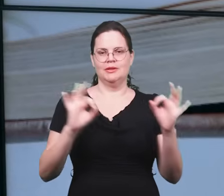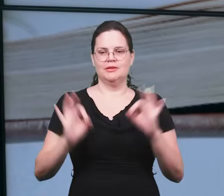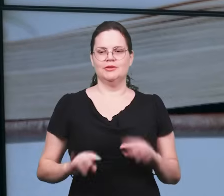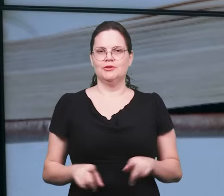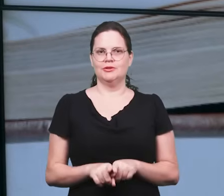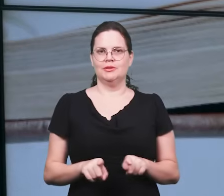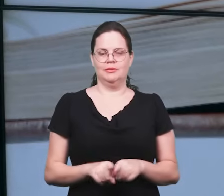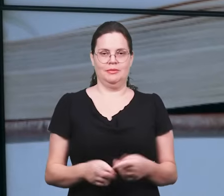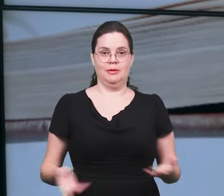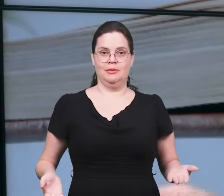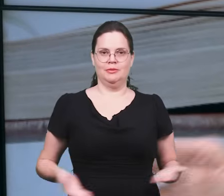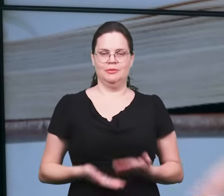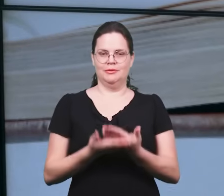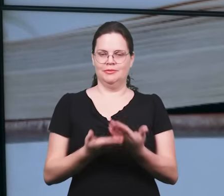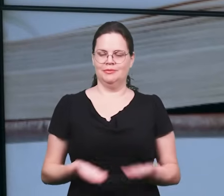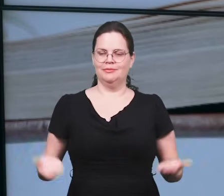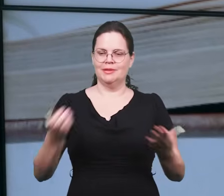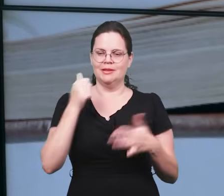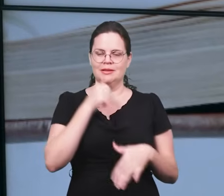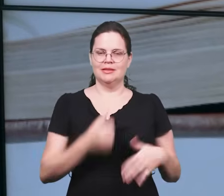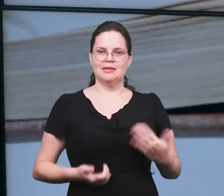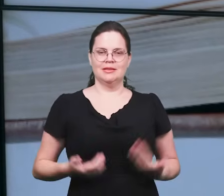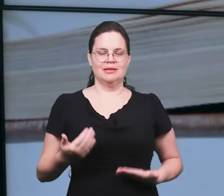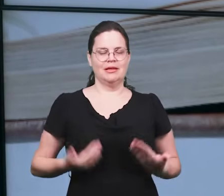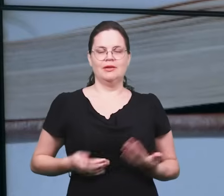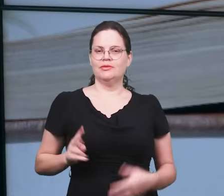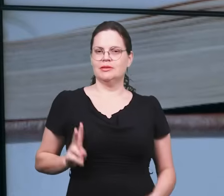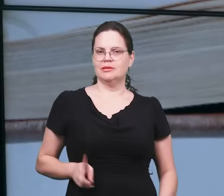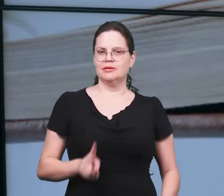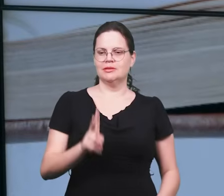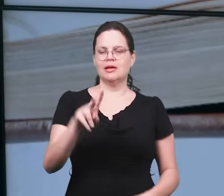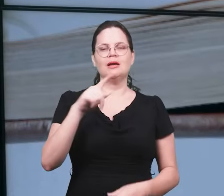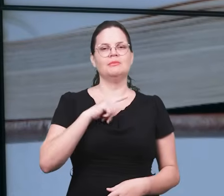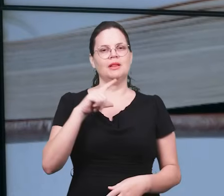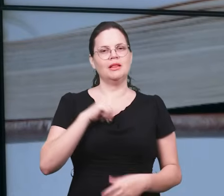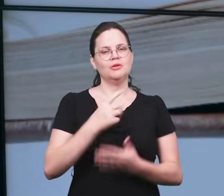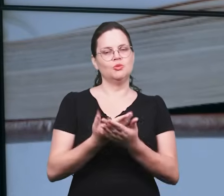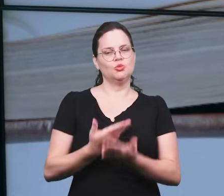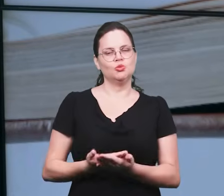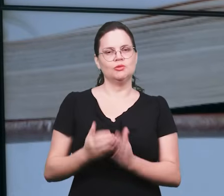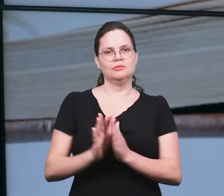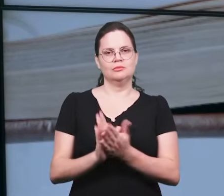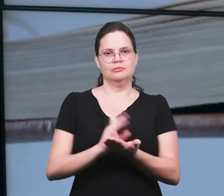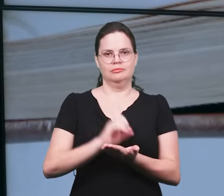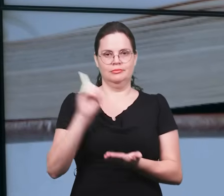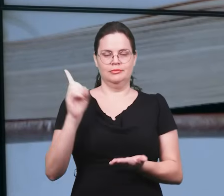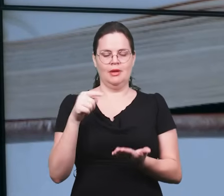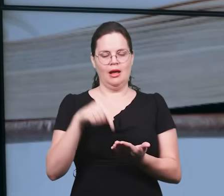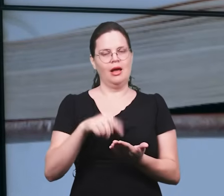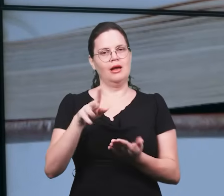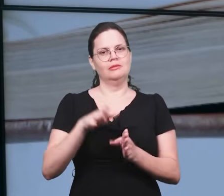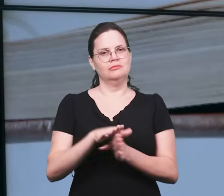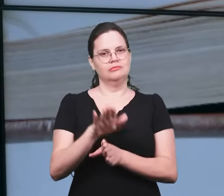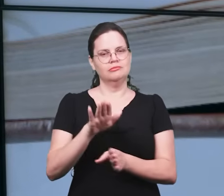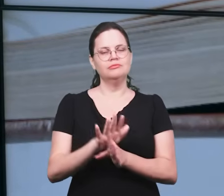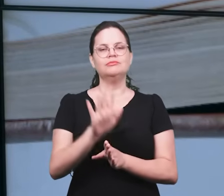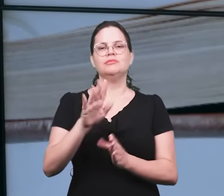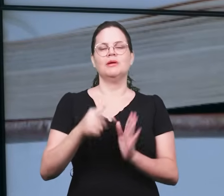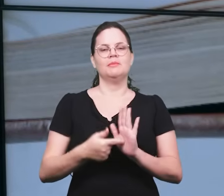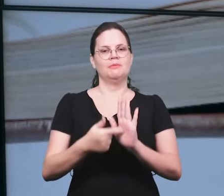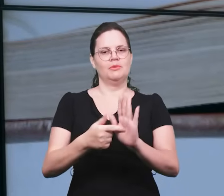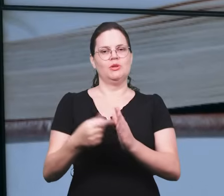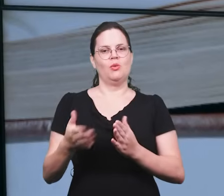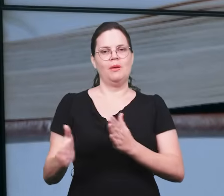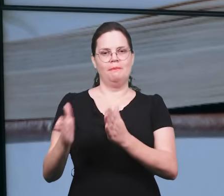acompanham, né? A todas as mulheres que têm buscado na palavra de Deus um guia, né? Uma direção para a sua